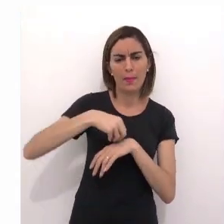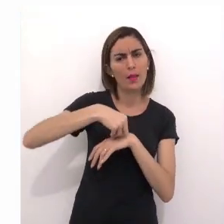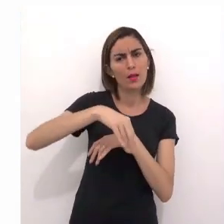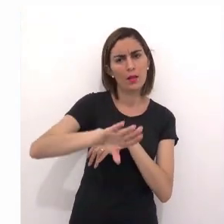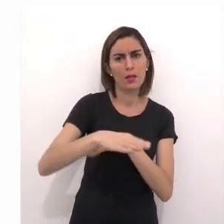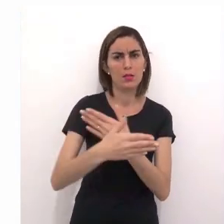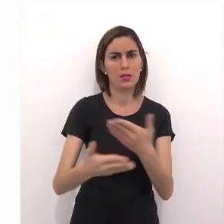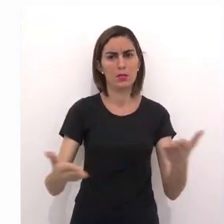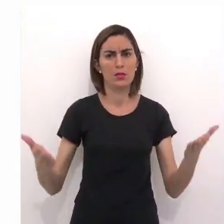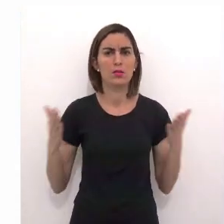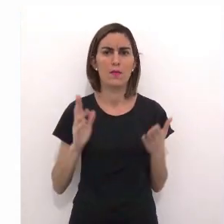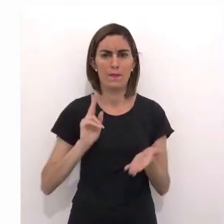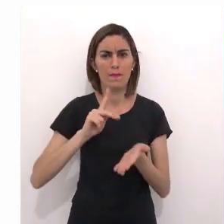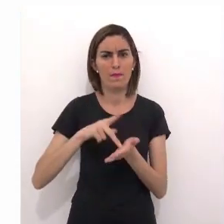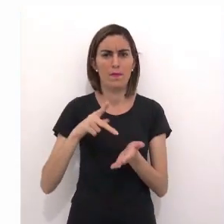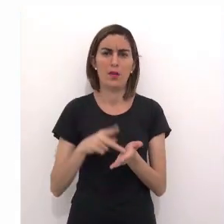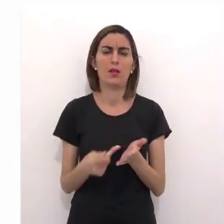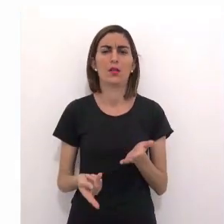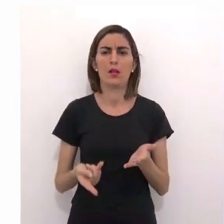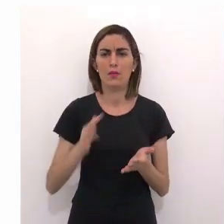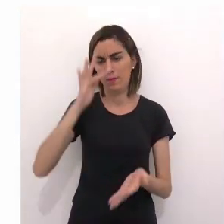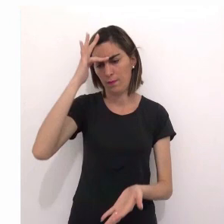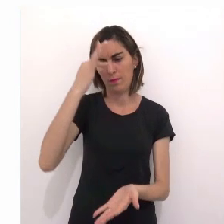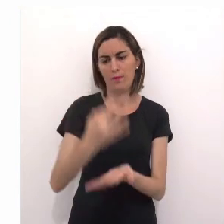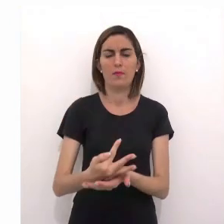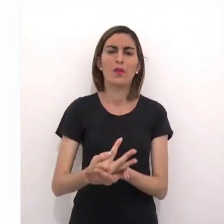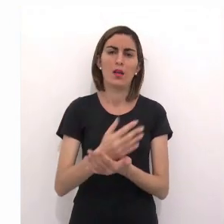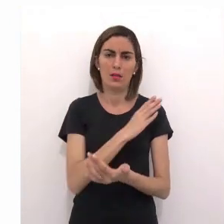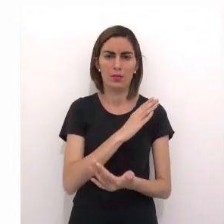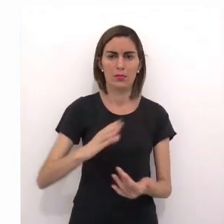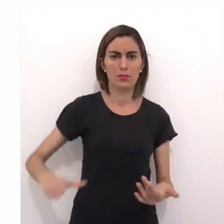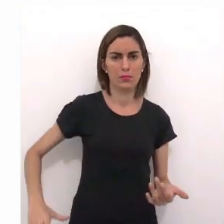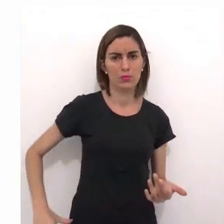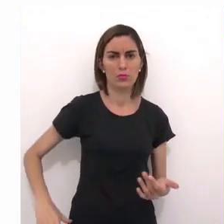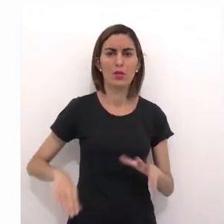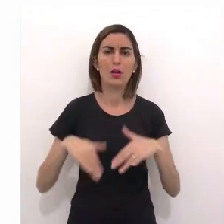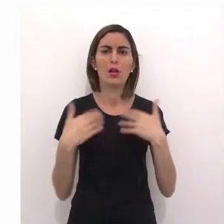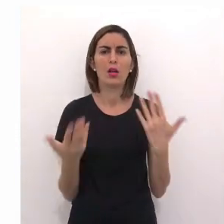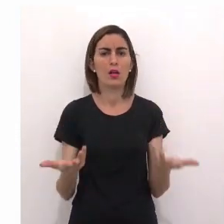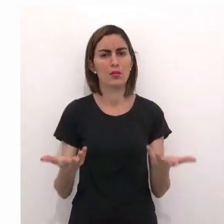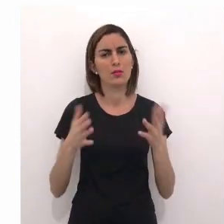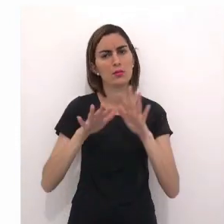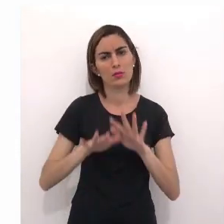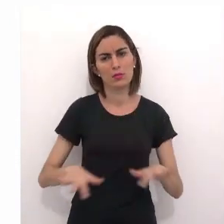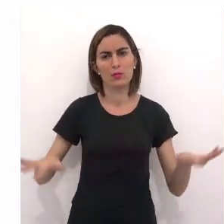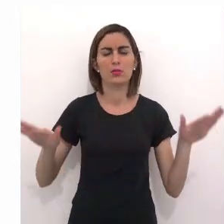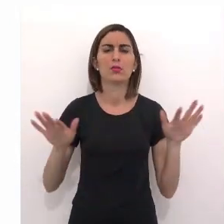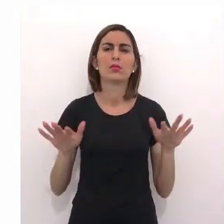trazê-lo para a verdadeira fé cristã, para que assim